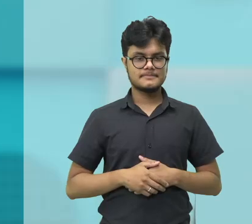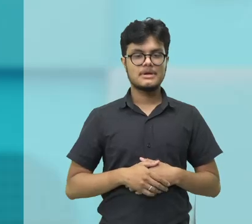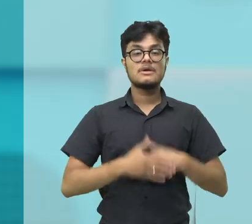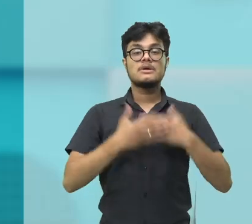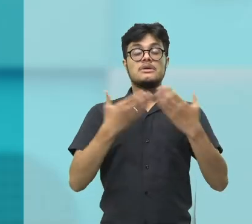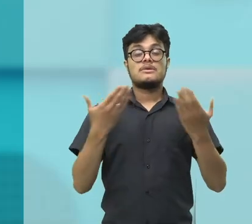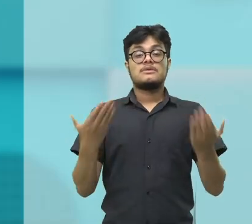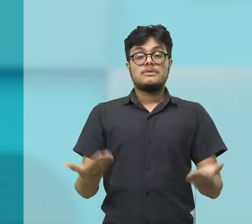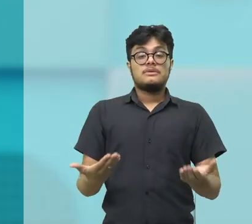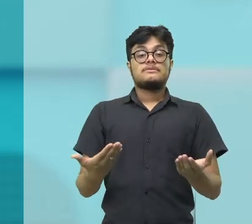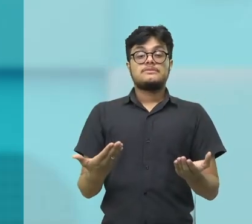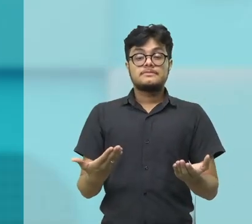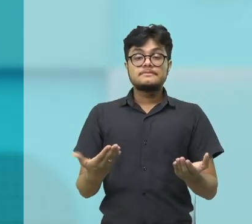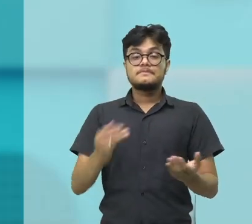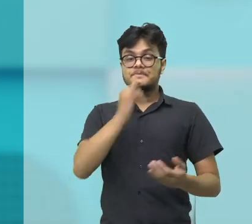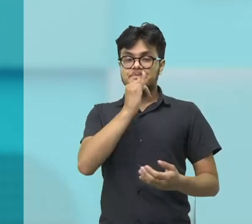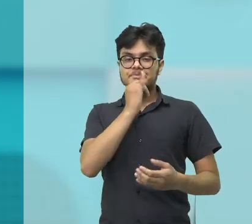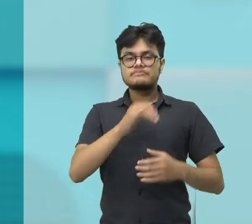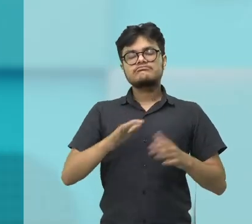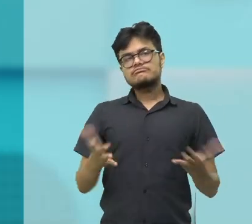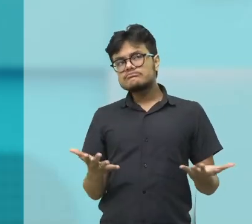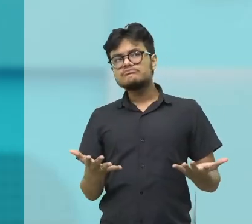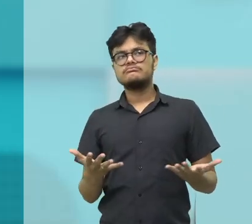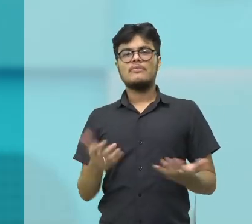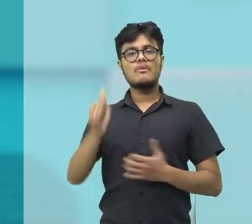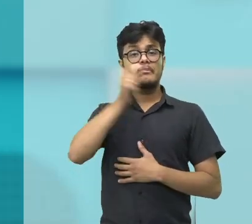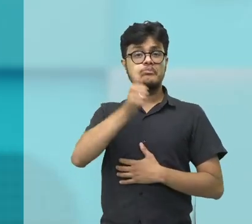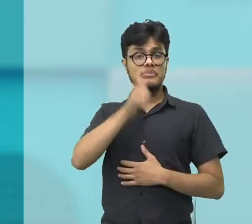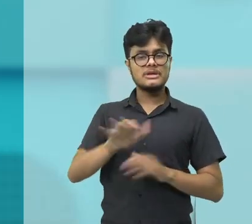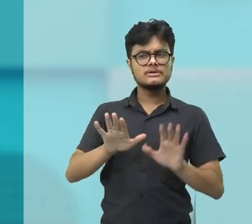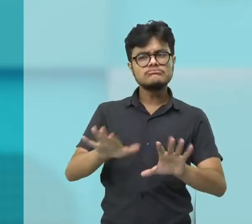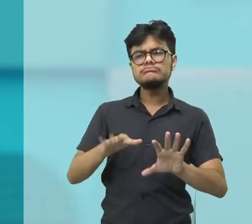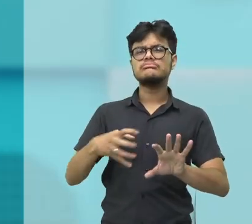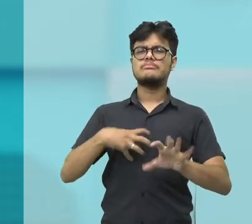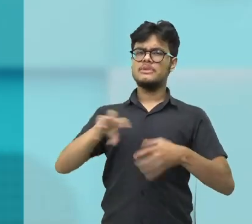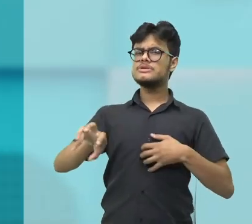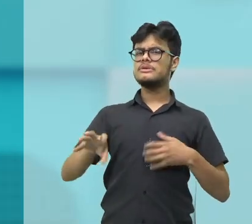Então veja que ela teve